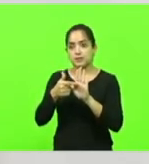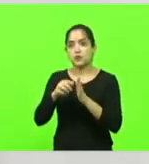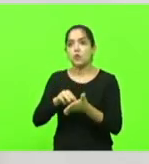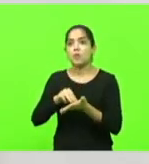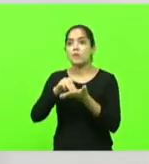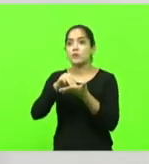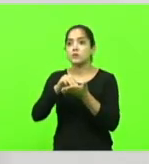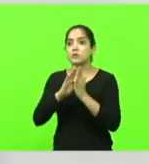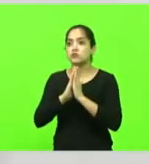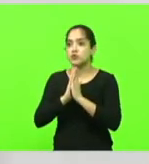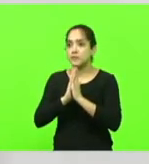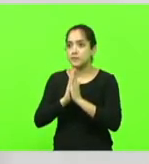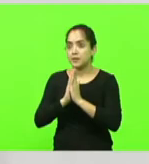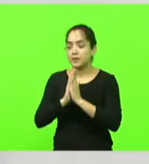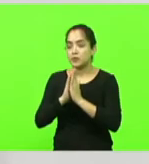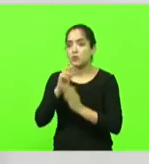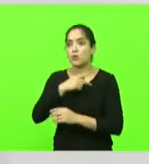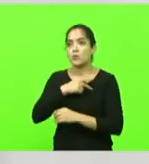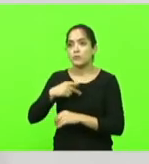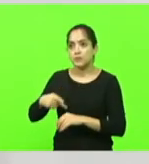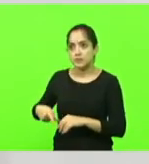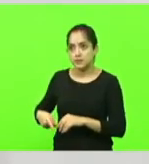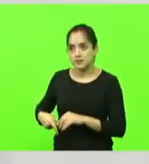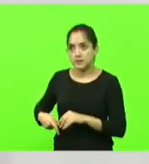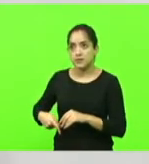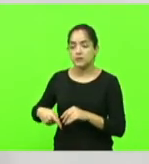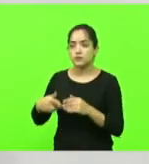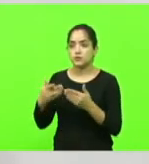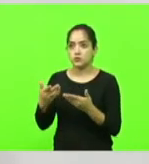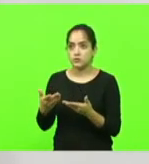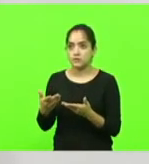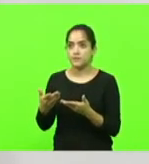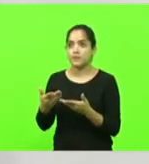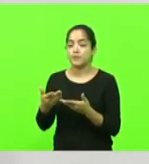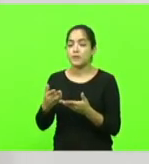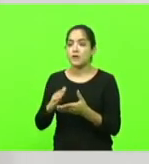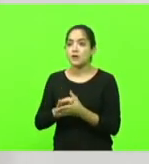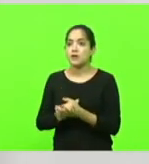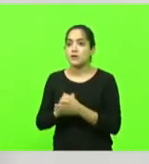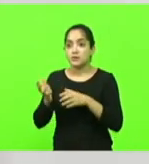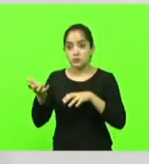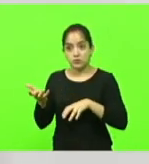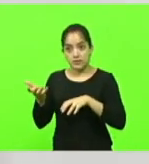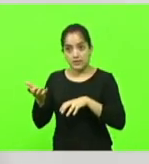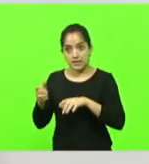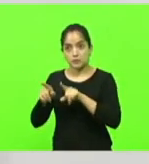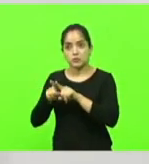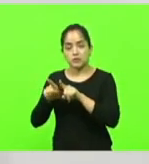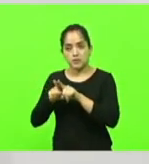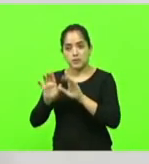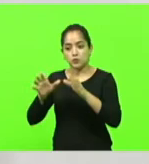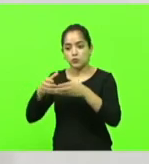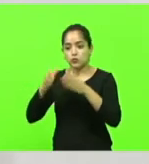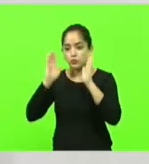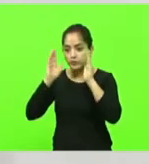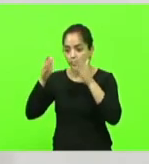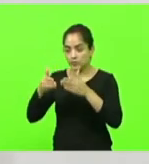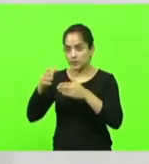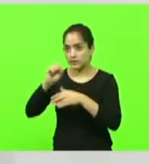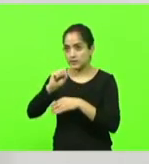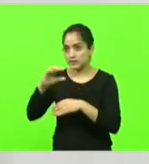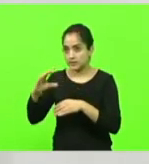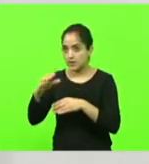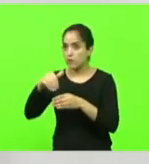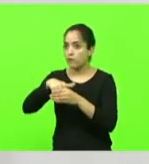apelo para que o presidente da Câmara dos Deputados, o presidente do Senado e os integrantes do Fórum Parlamentar Catarinense votem